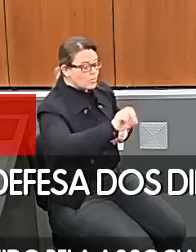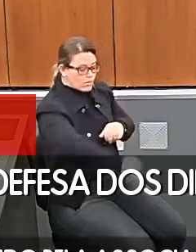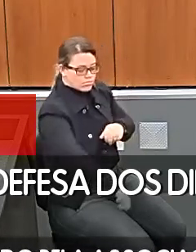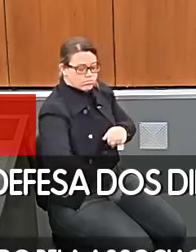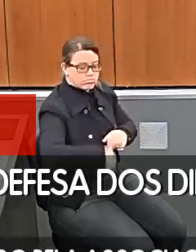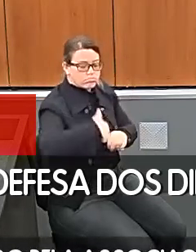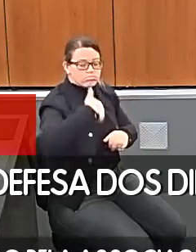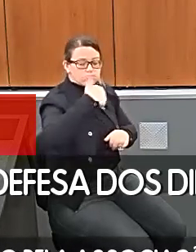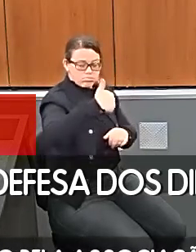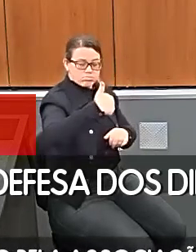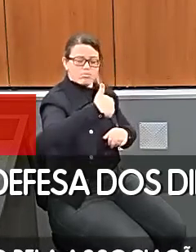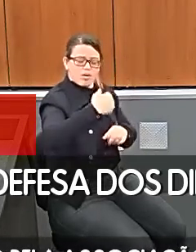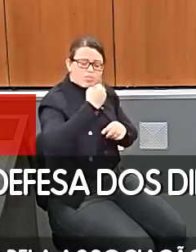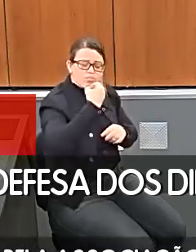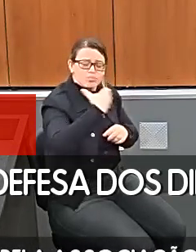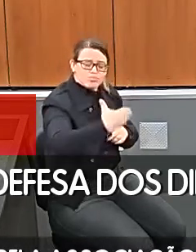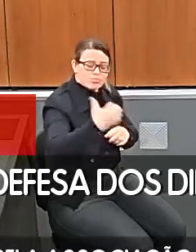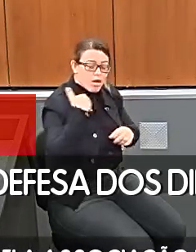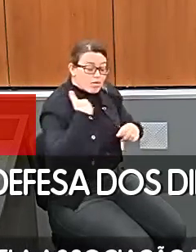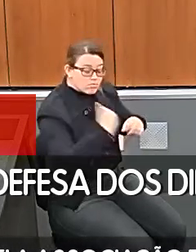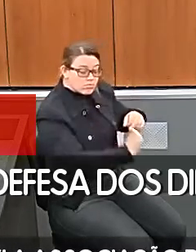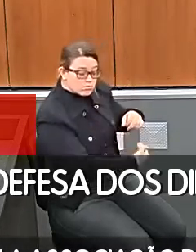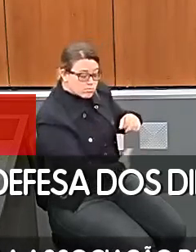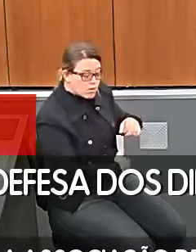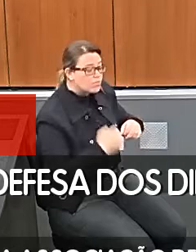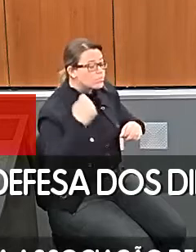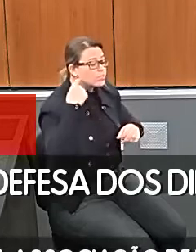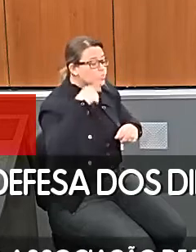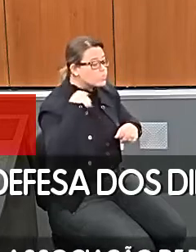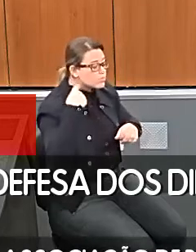seus companheiros, estão